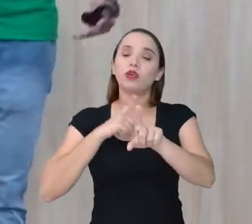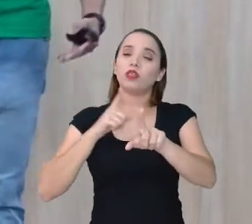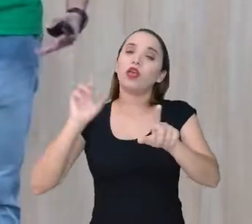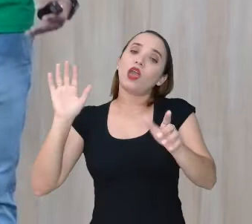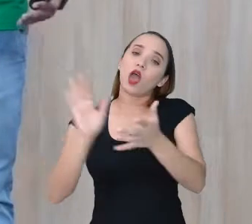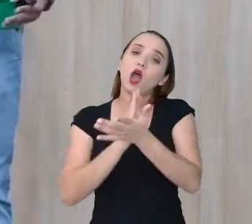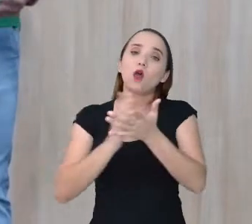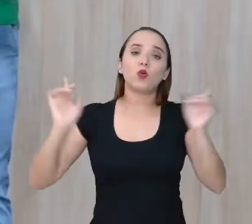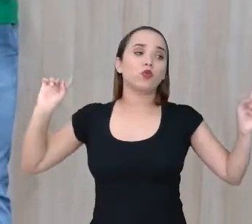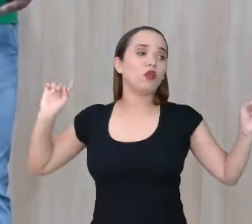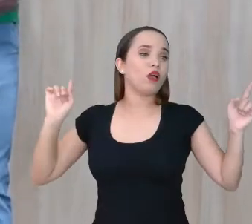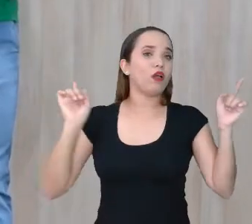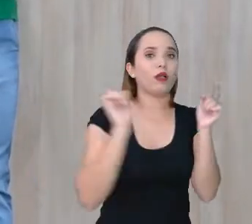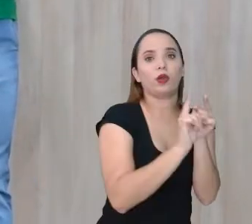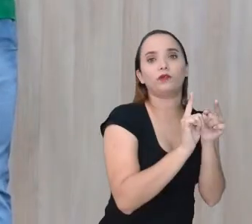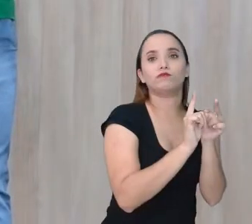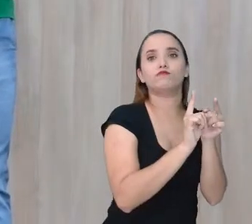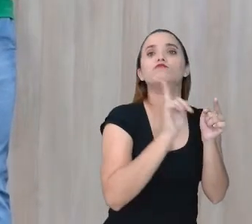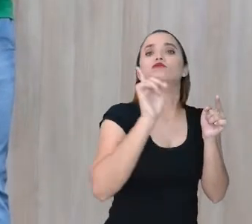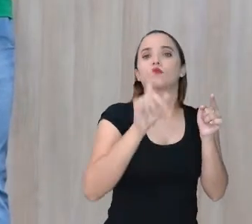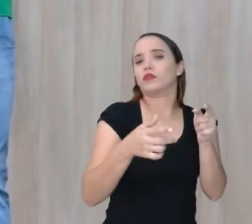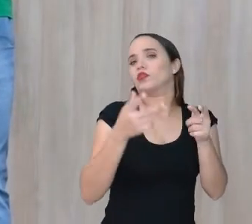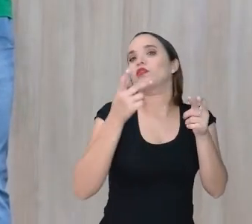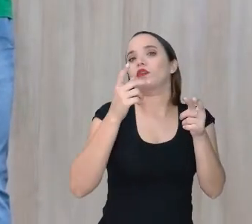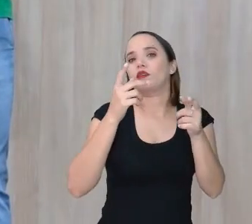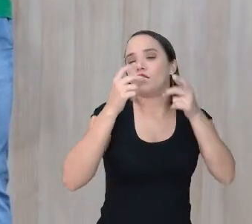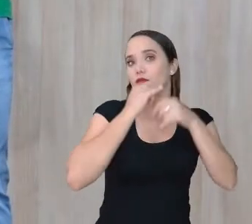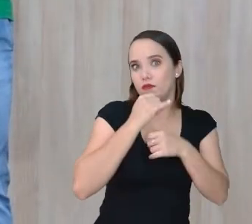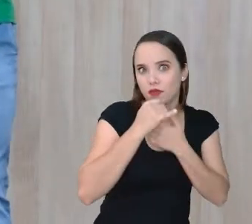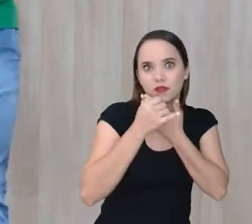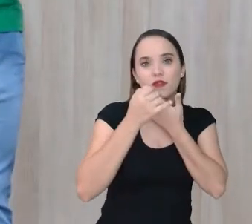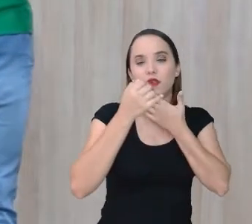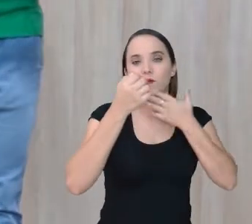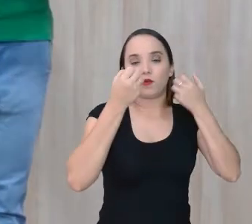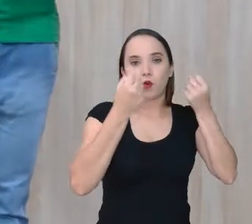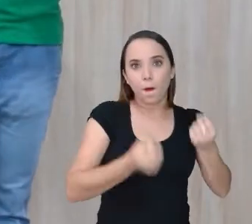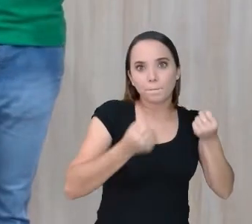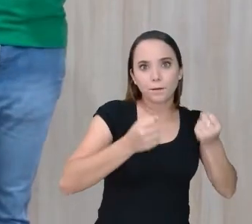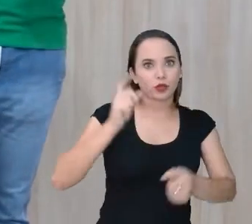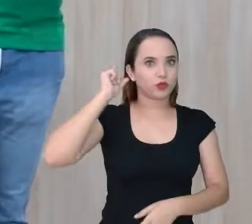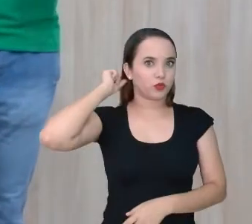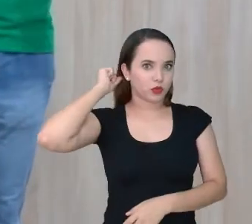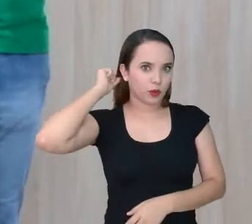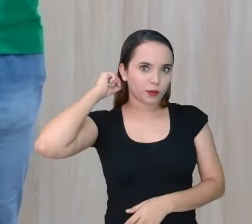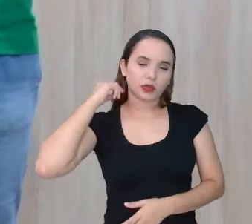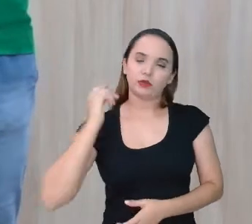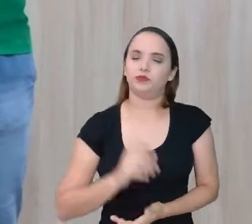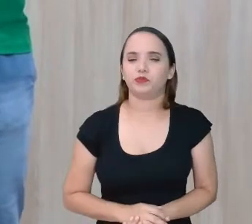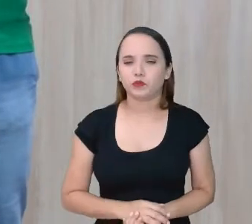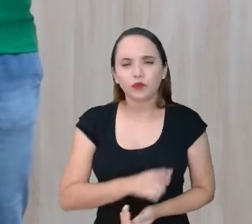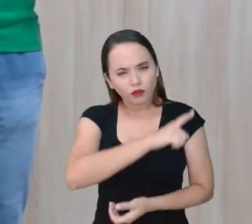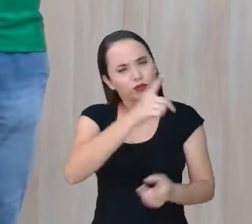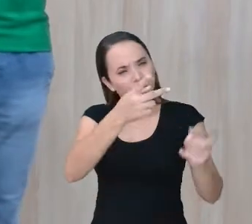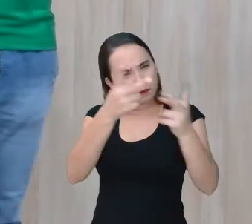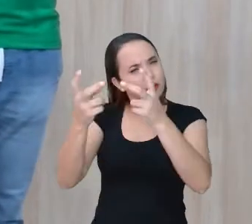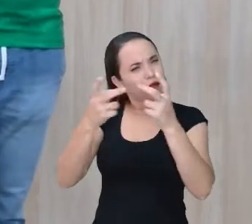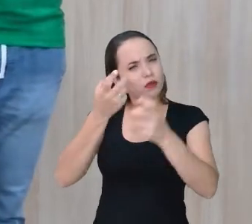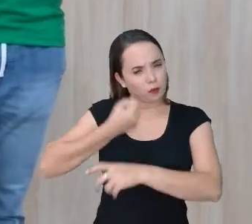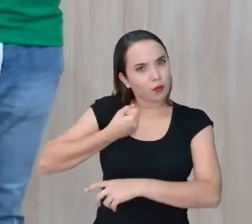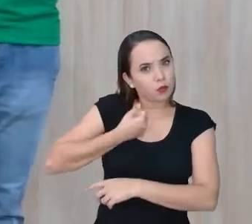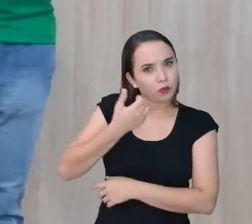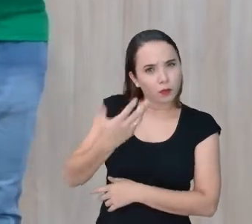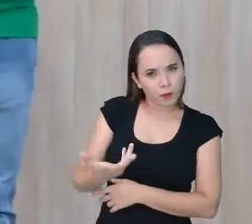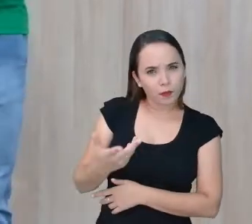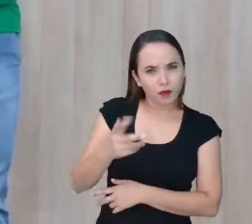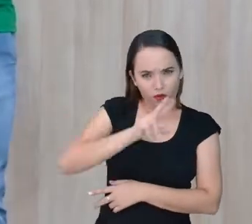é em relação aí, por exemplo, ao peso de um fio de cabelo. Você conseguiu notar aí uma diferença entre esses números grandes e